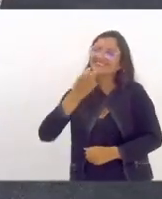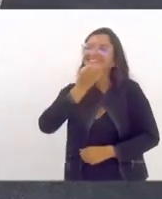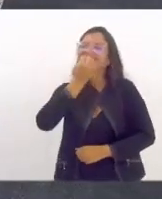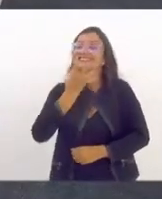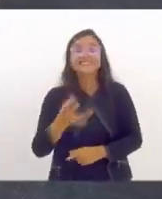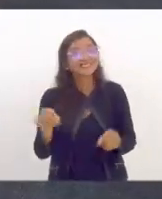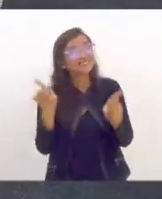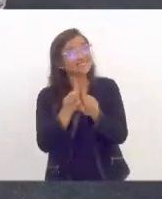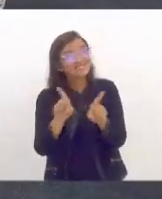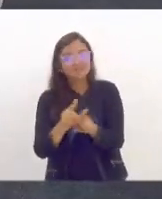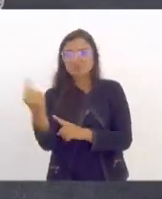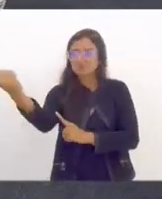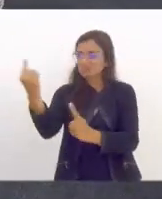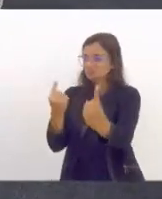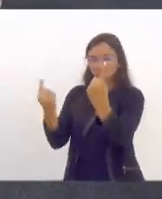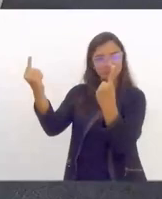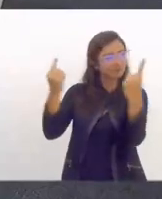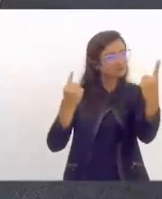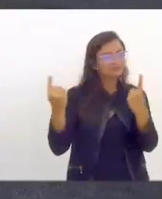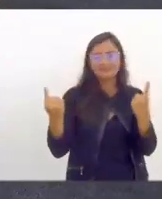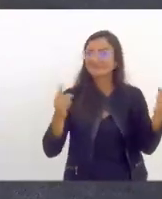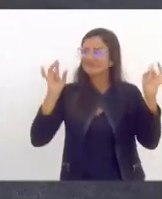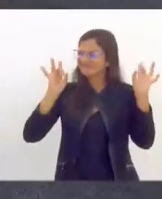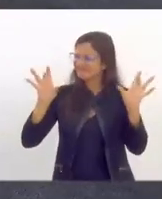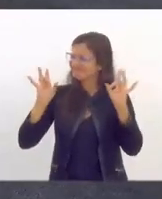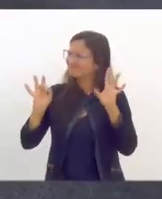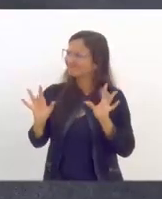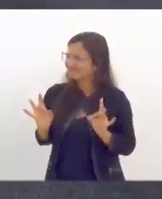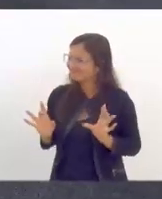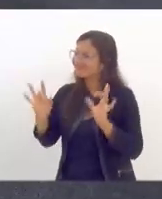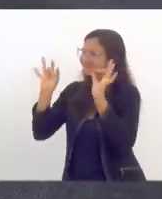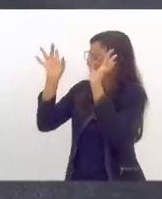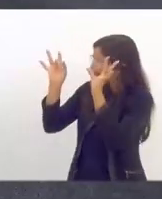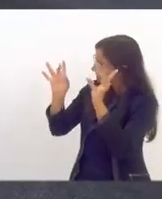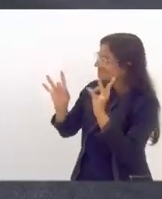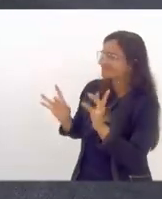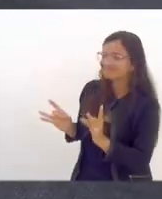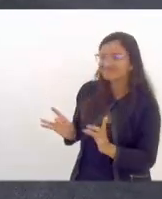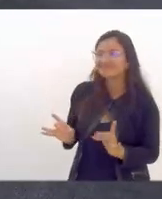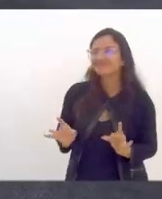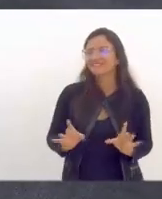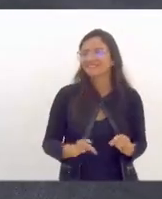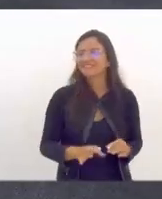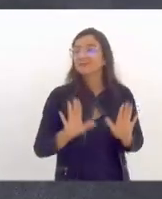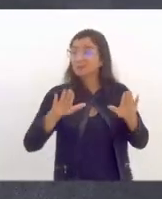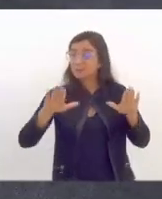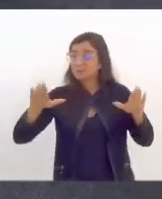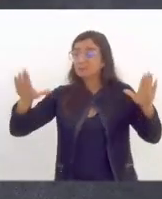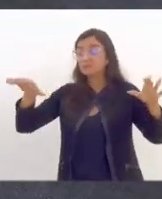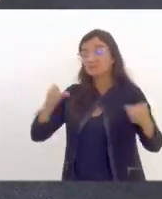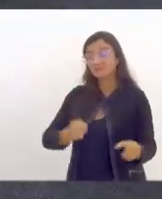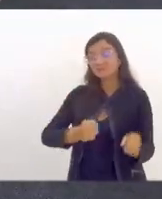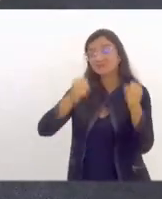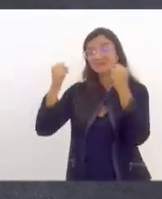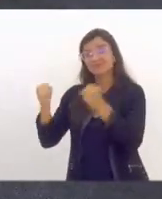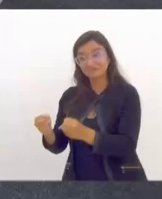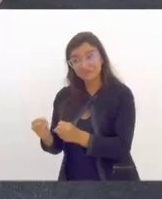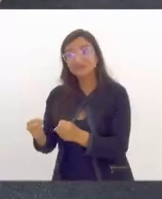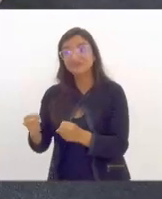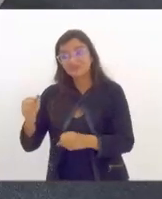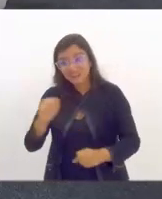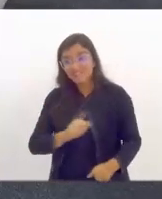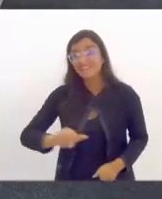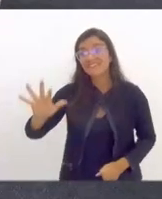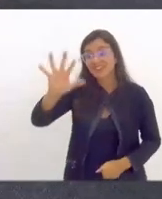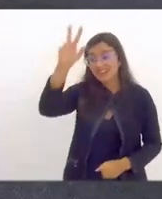boa e também de boa vontade alô alô autoridade